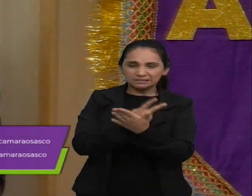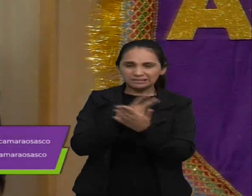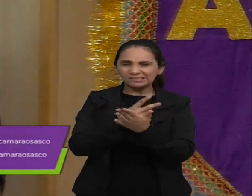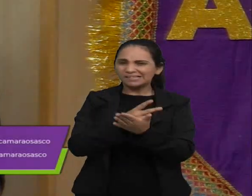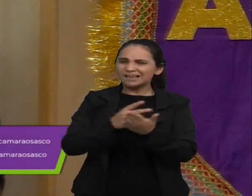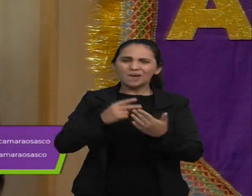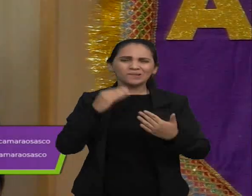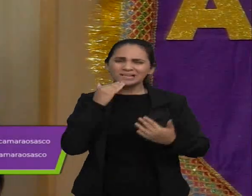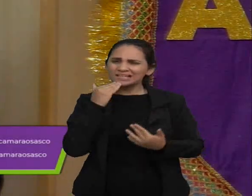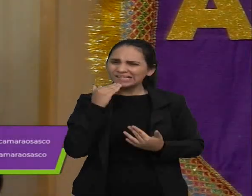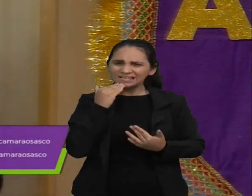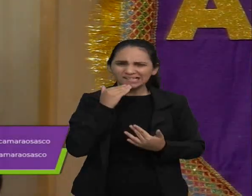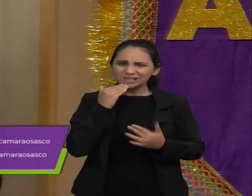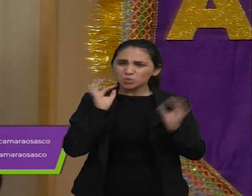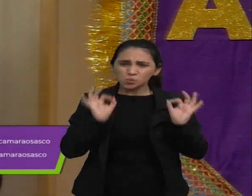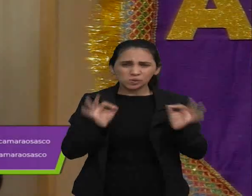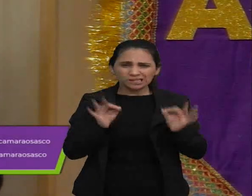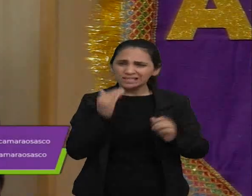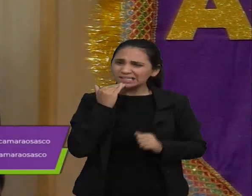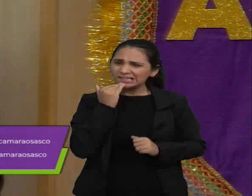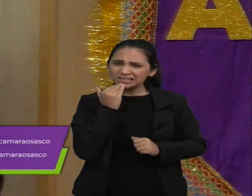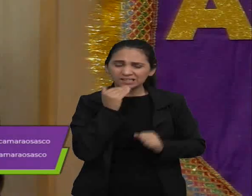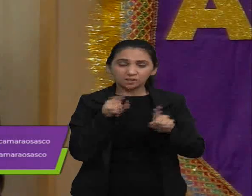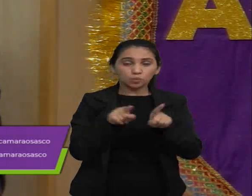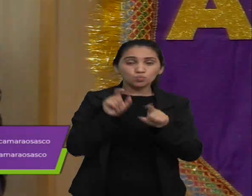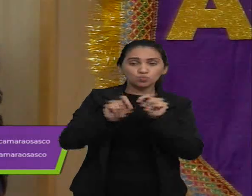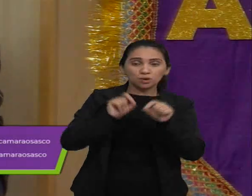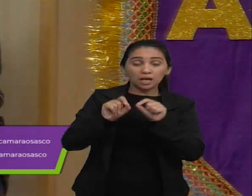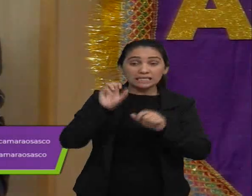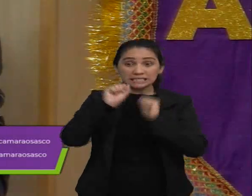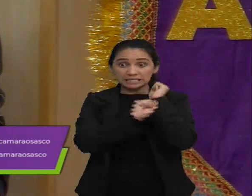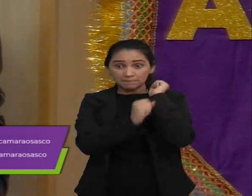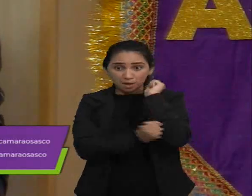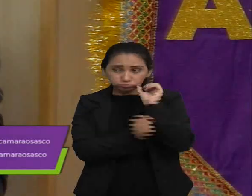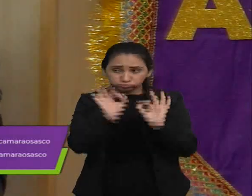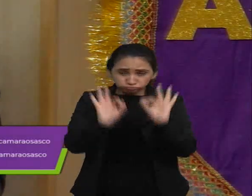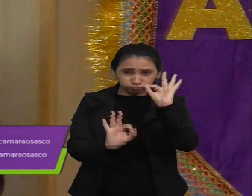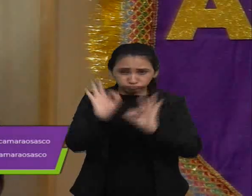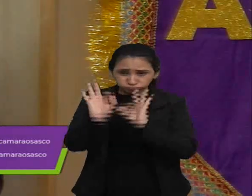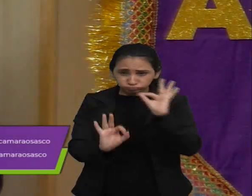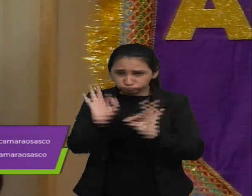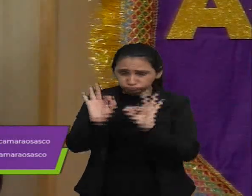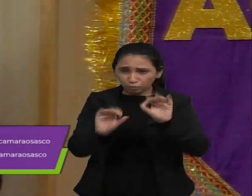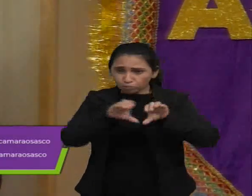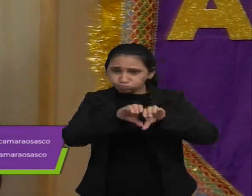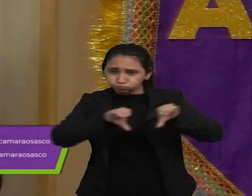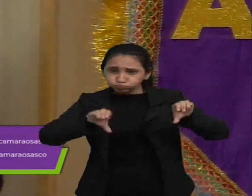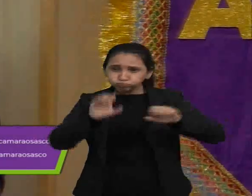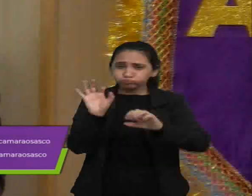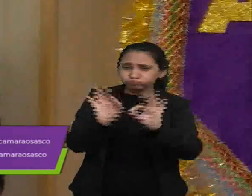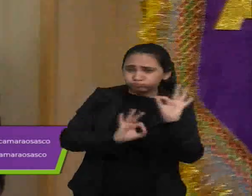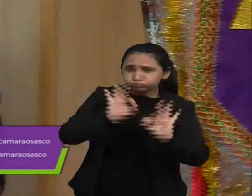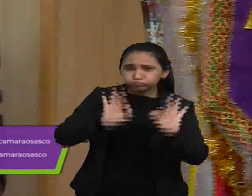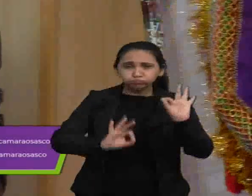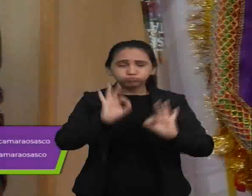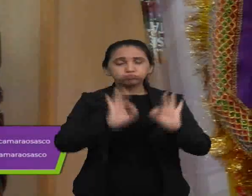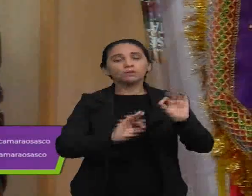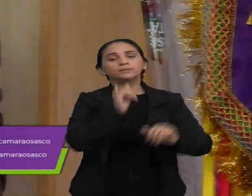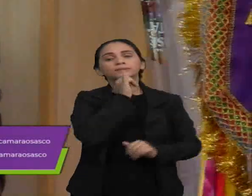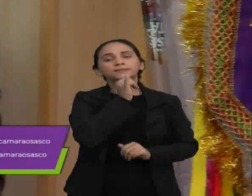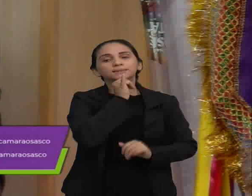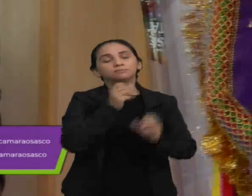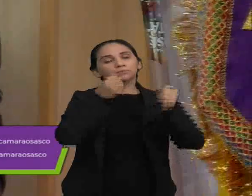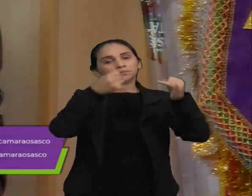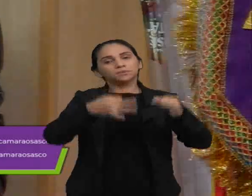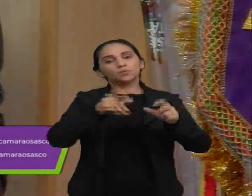intermitência no abastecimento, e a Sabéspia foi fazendo um investimento muito grande na substituição dessas redes. Vou dar um exemplo aqui para